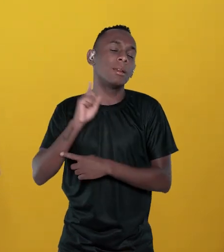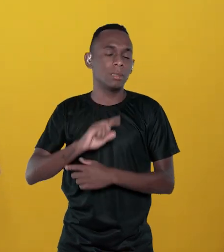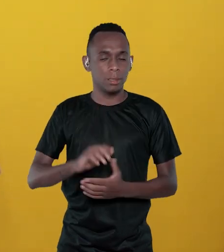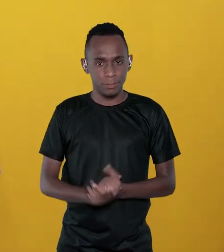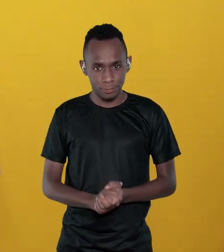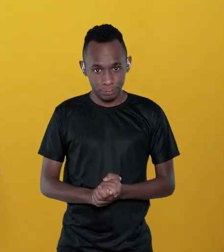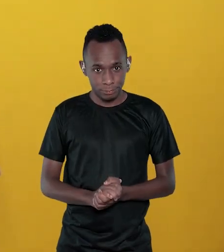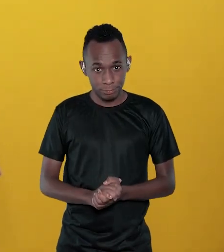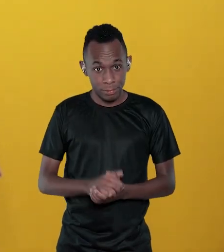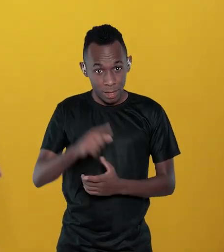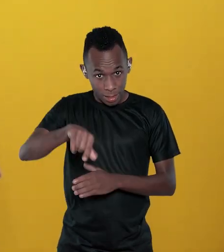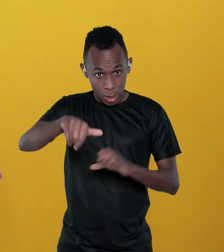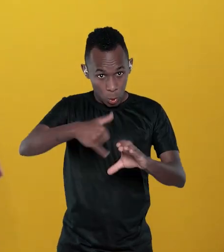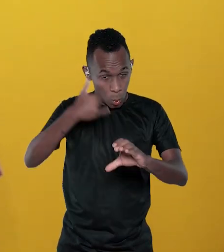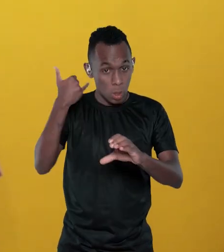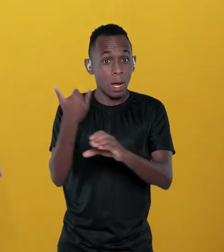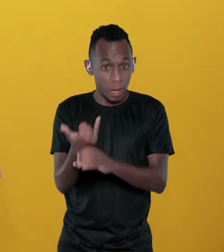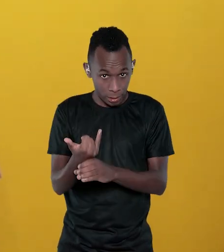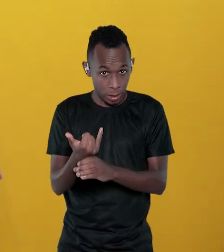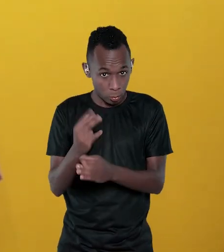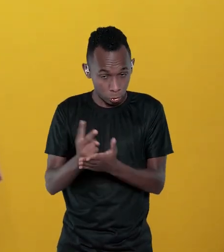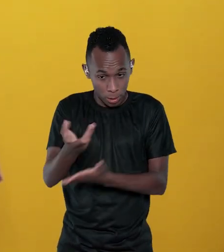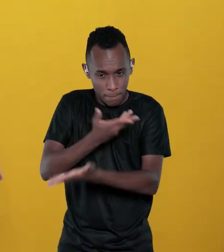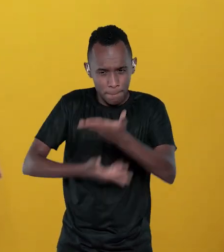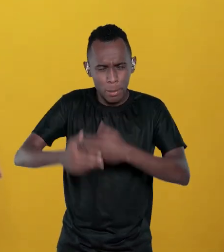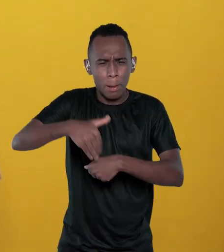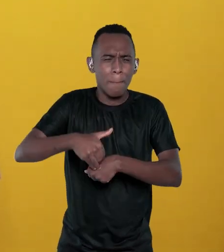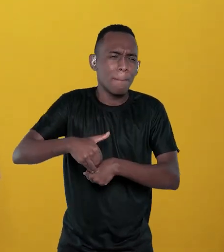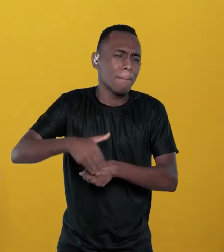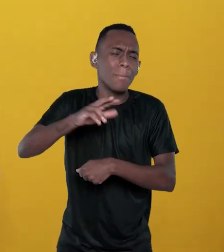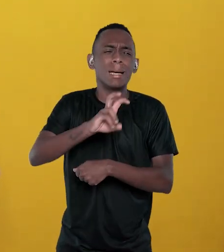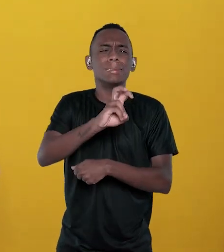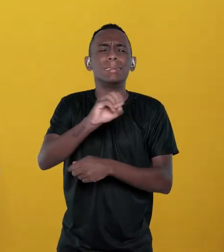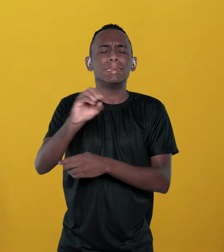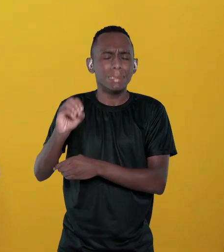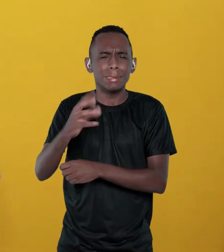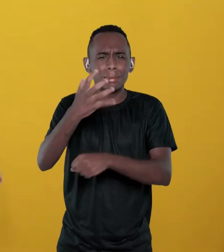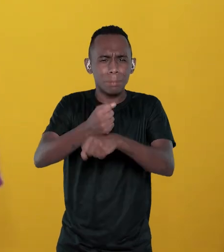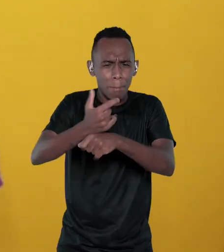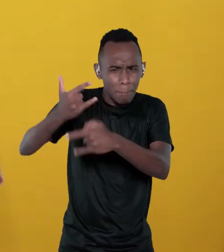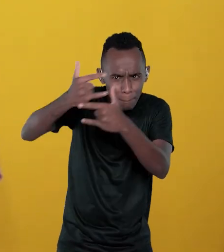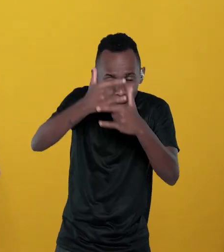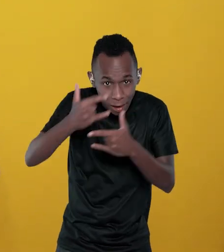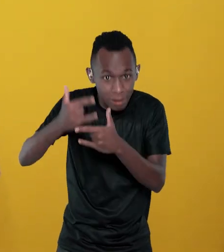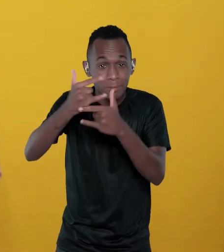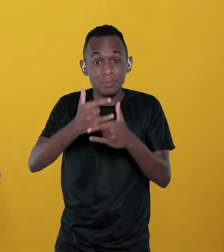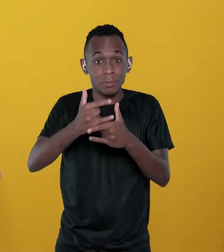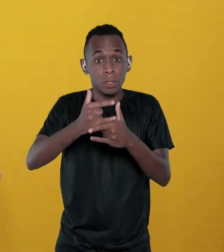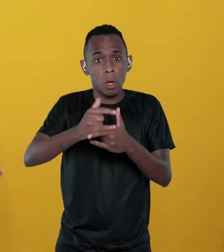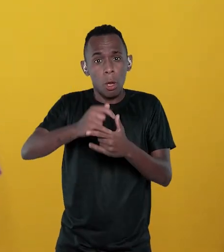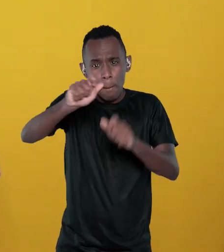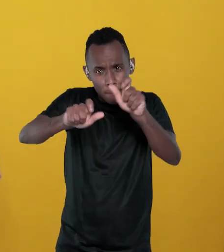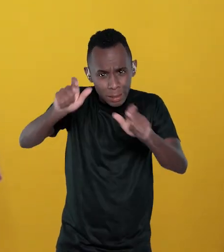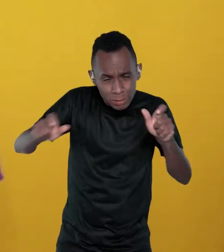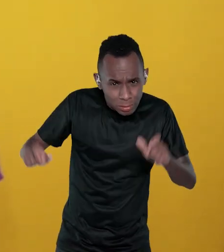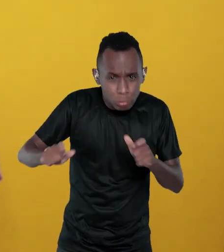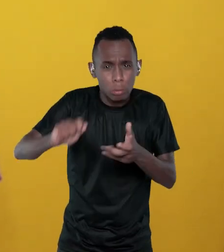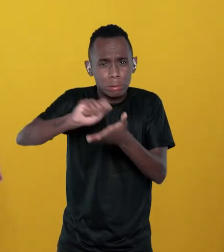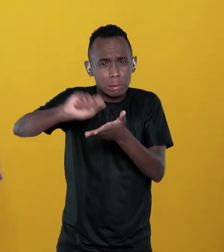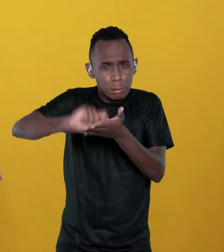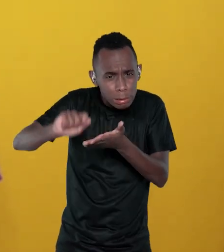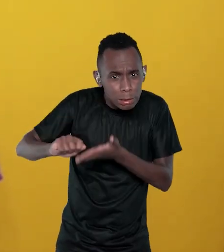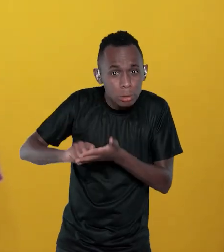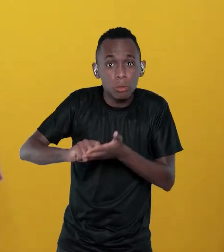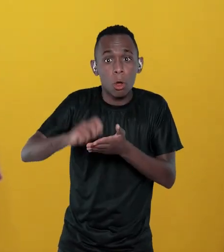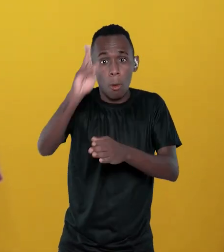Gerais. Aqui no canal do Sempre um Papo no YouTube tem mais de 500 programas gravados com escritores e